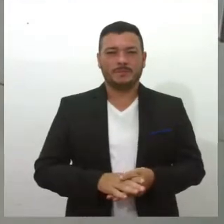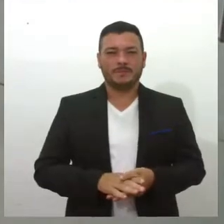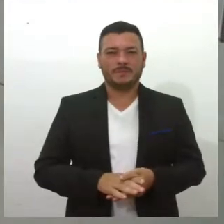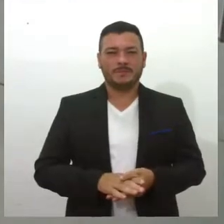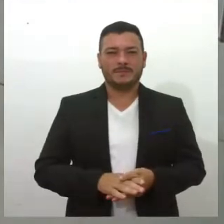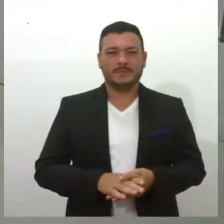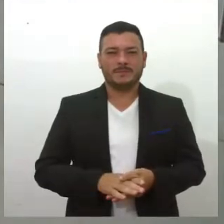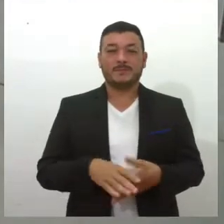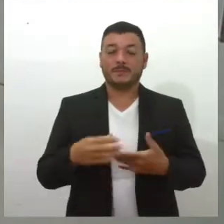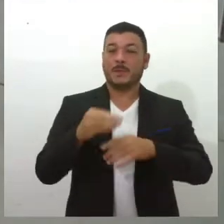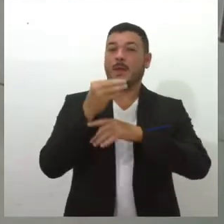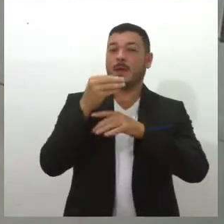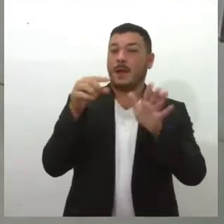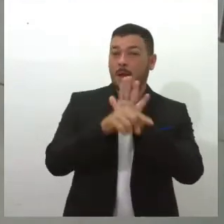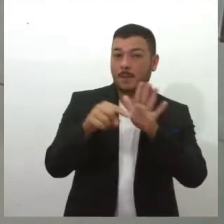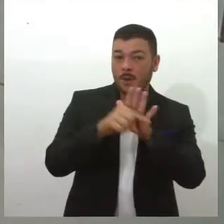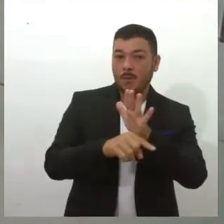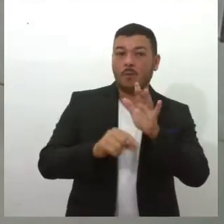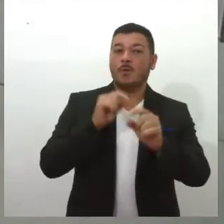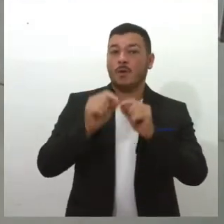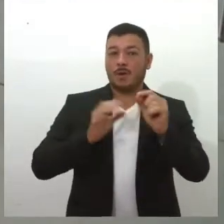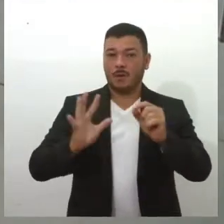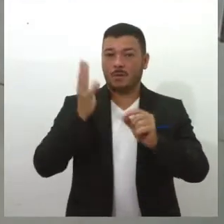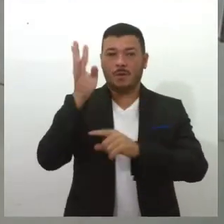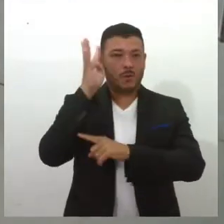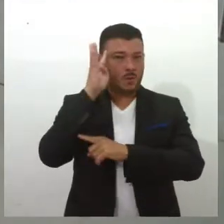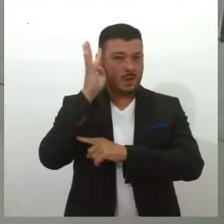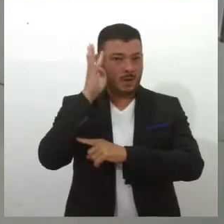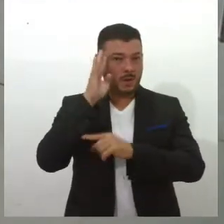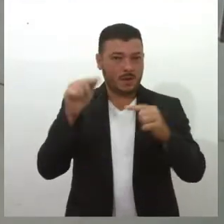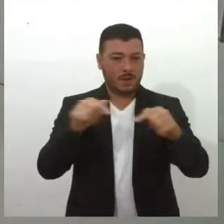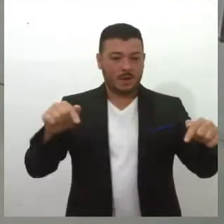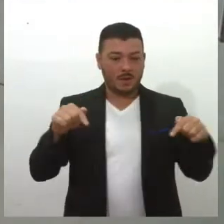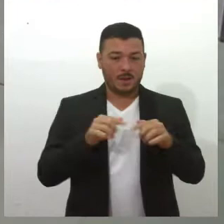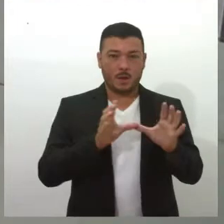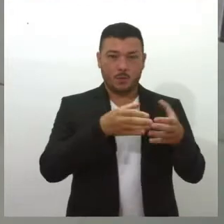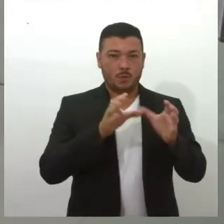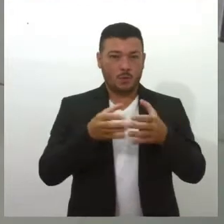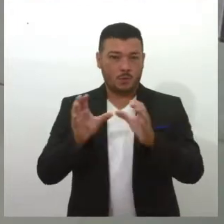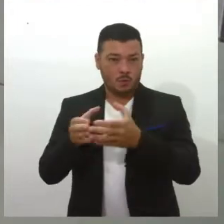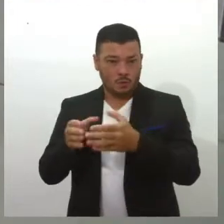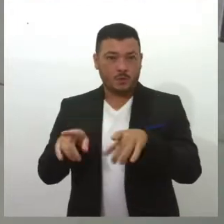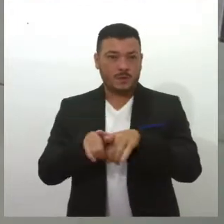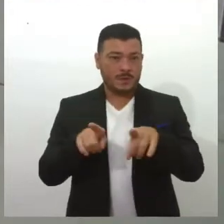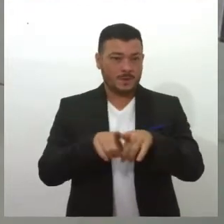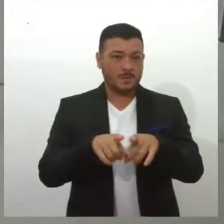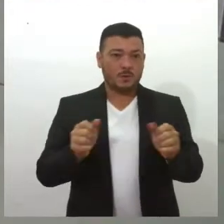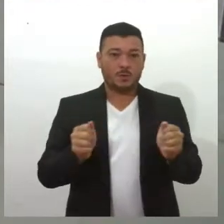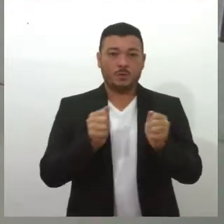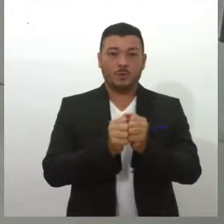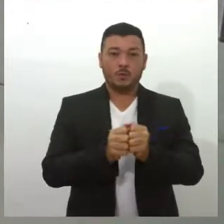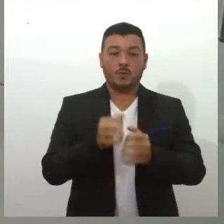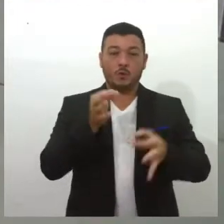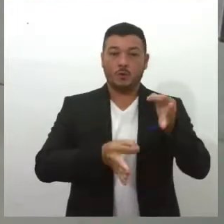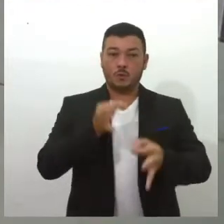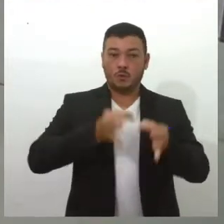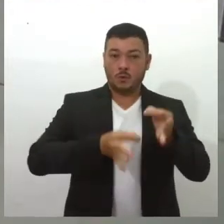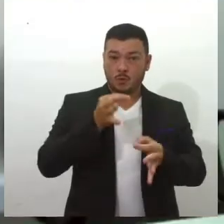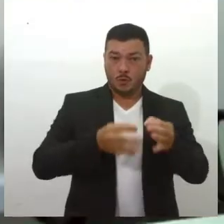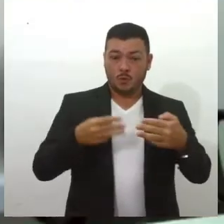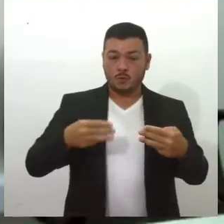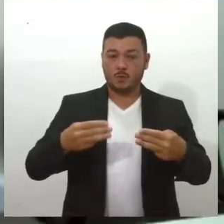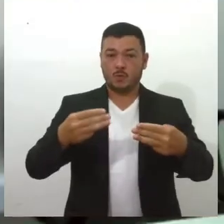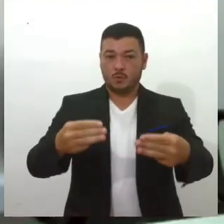A sabatina, Valquíria, ela vai acontecer na quarta-feira na sala das comissões e vai ser com o Procurador-Geral do